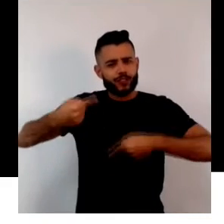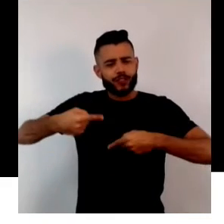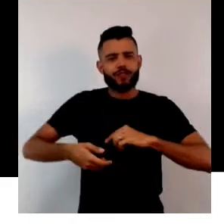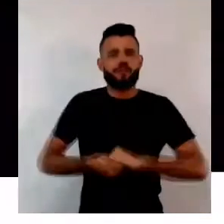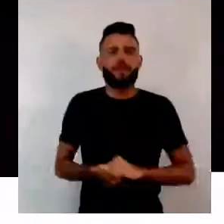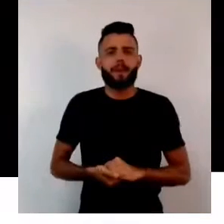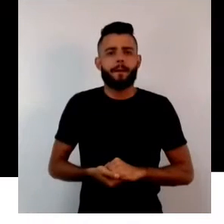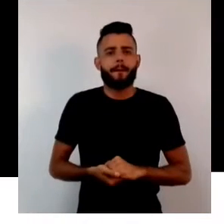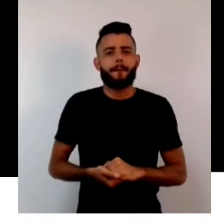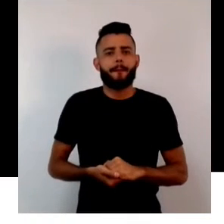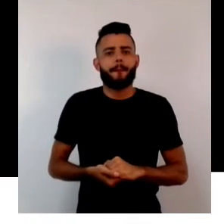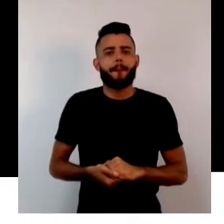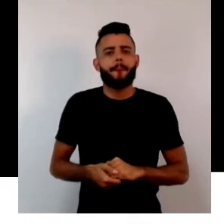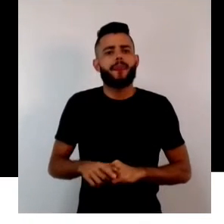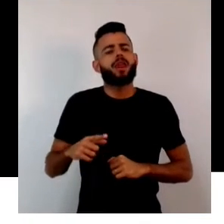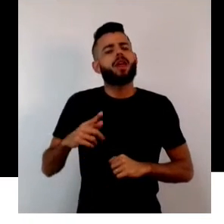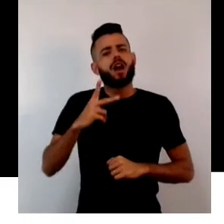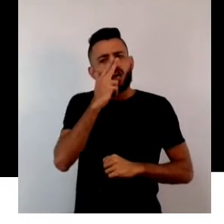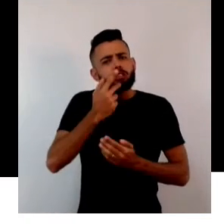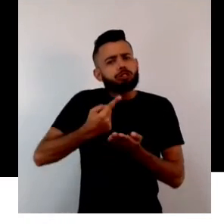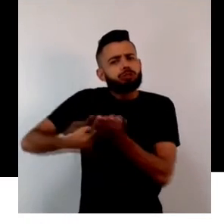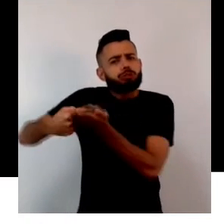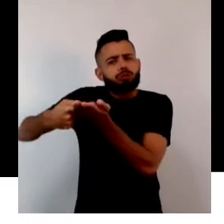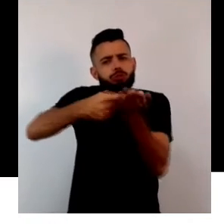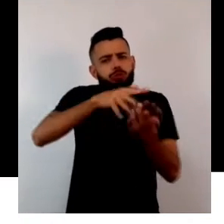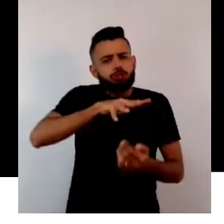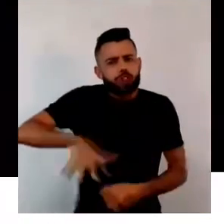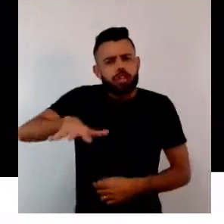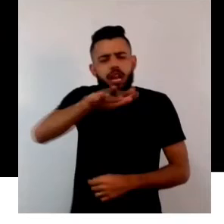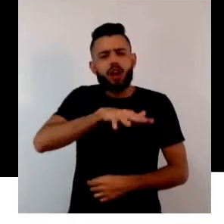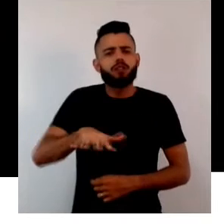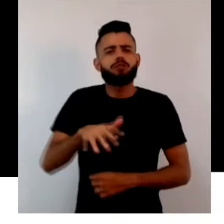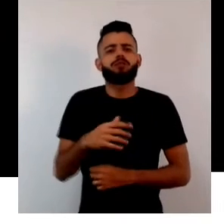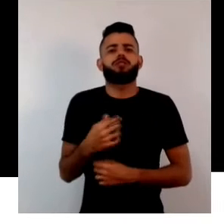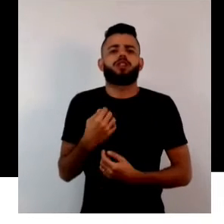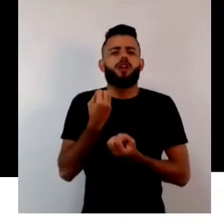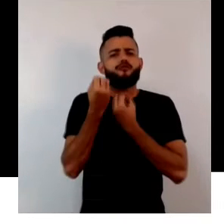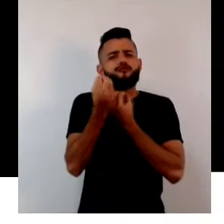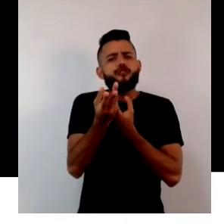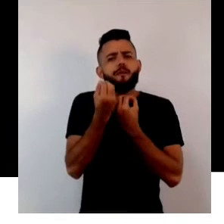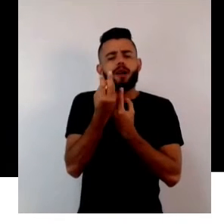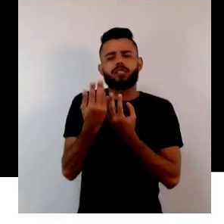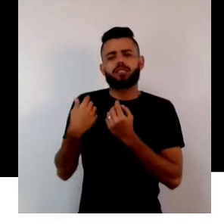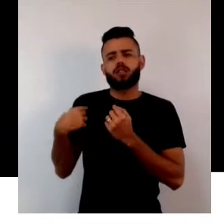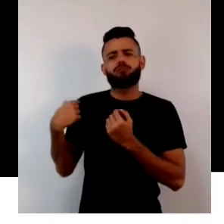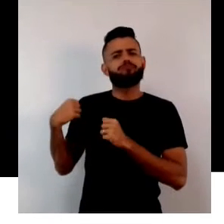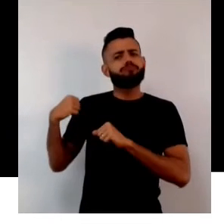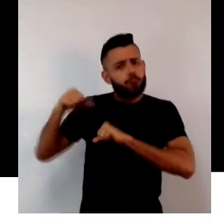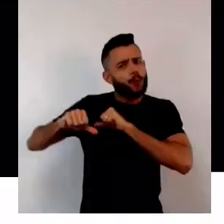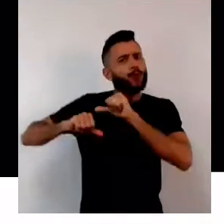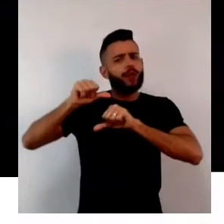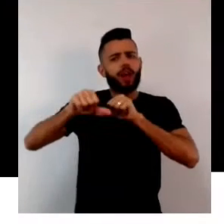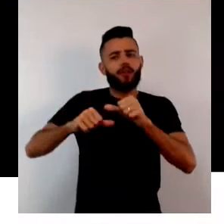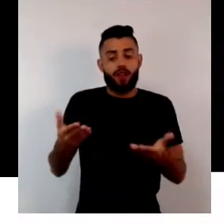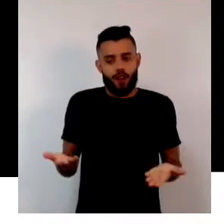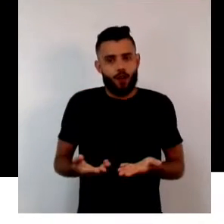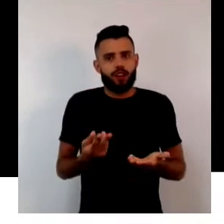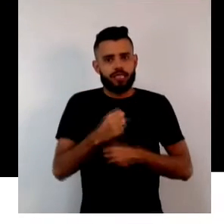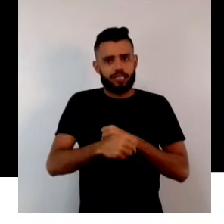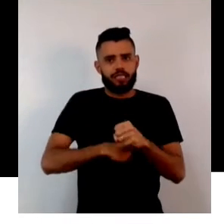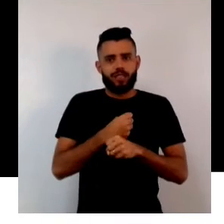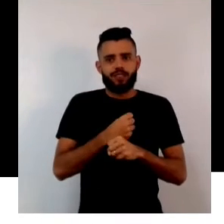geral que a nossa relação com a informação tem mudado bastante nos últimos anos. E esse ano teve, né, um advento especial que